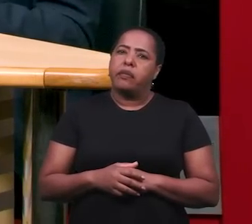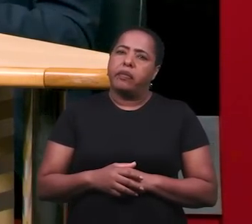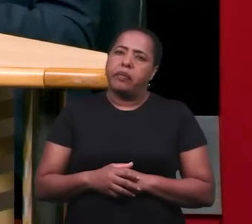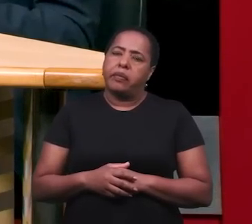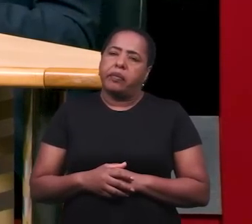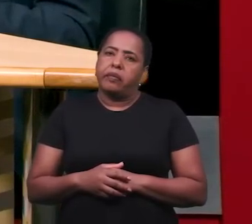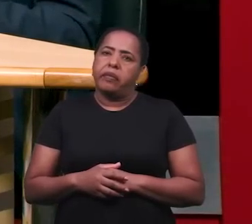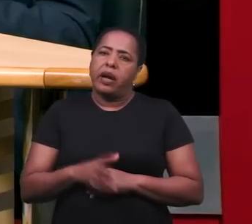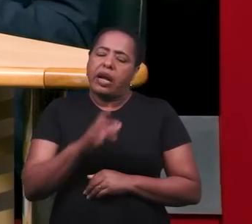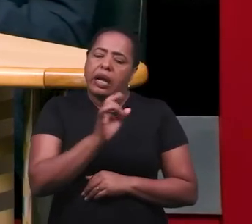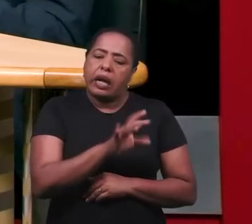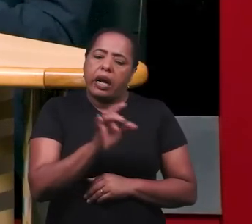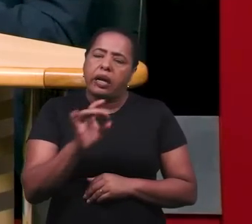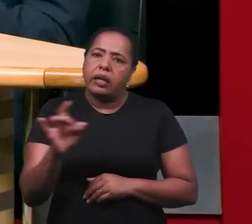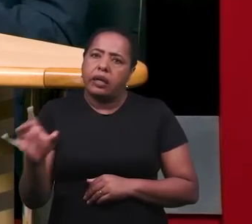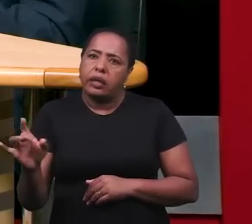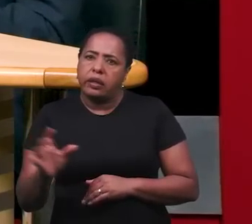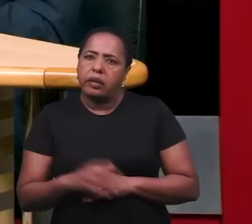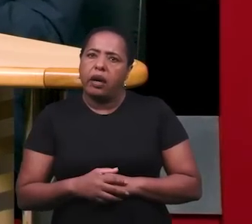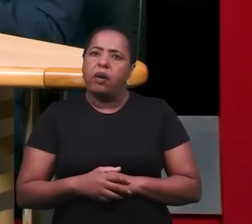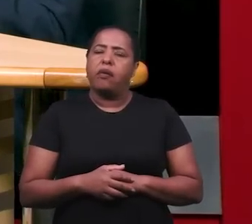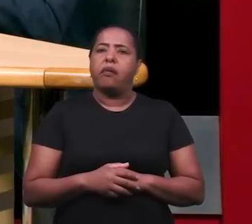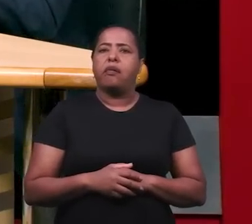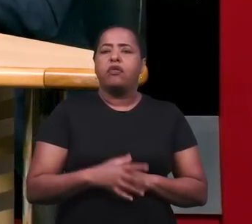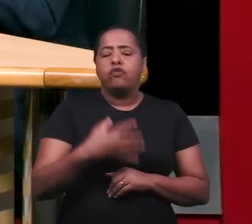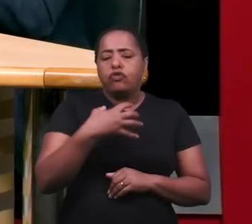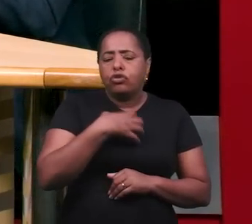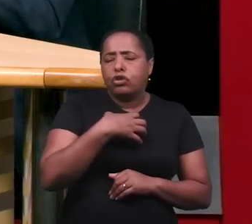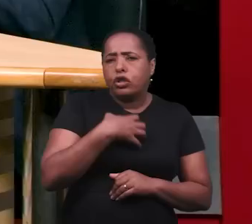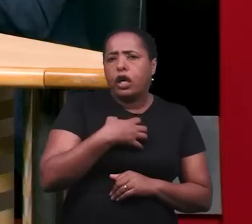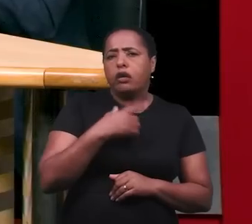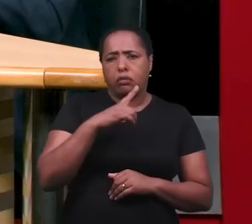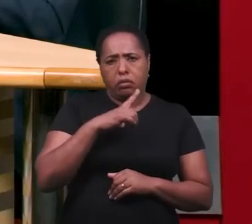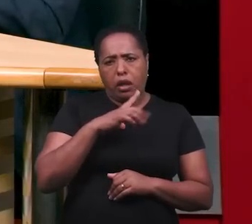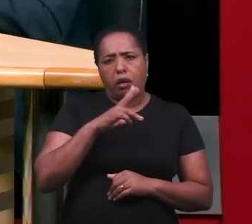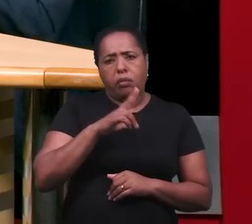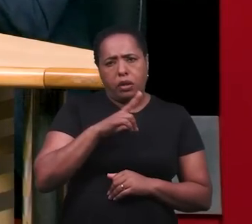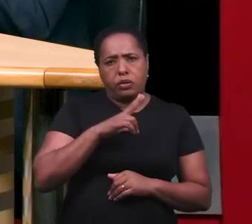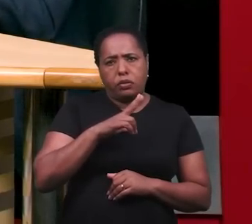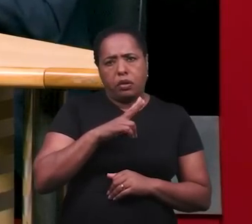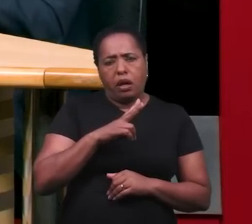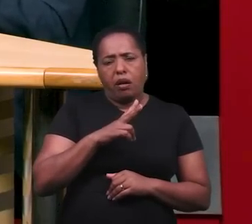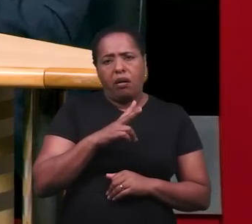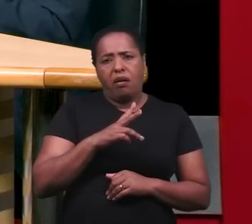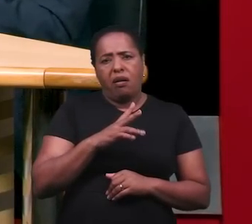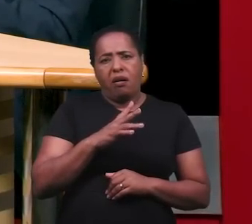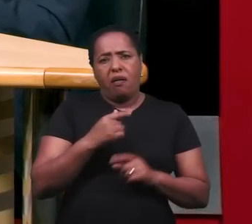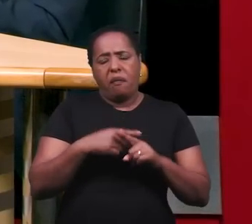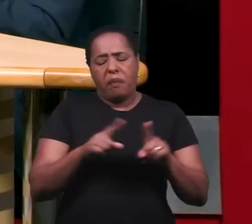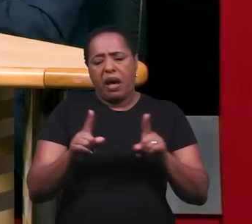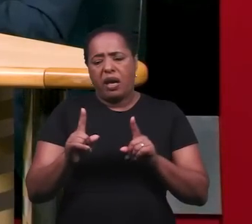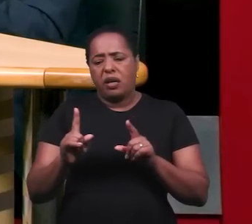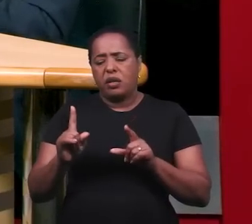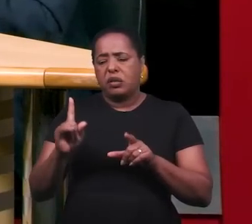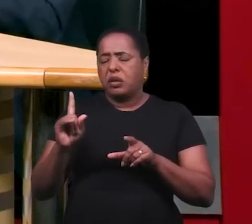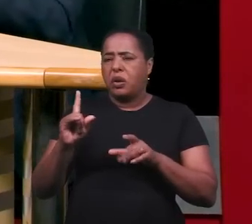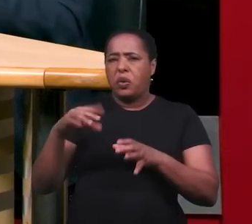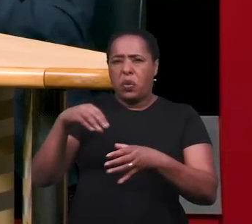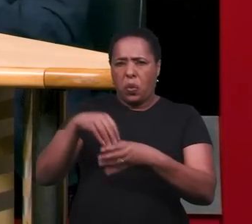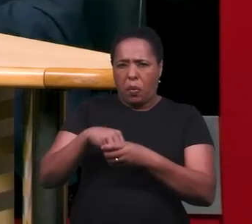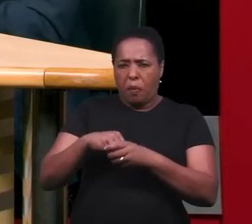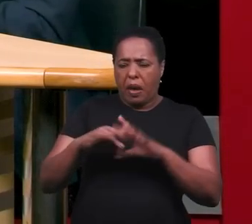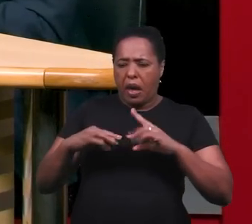mundo. Exato. Você corrige o seu filho, lógico que cada família tem seu, não vou entrar aqui em regra, cada família tem seu jeito. Agora, às vezes